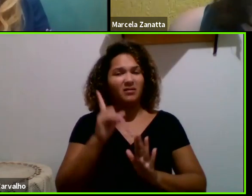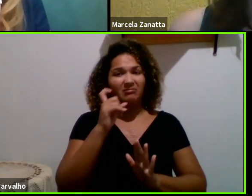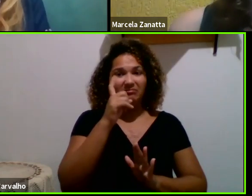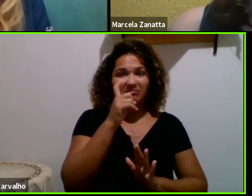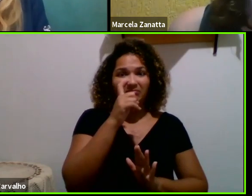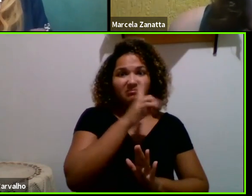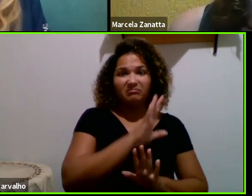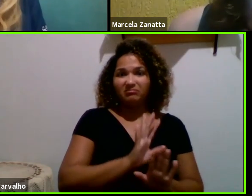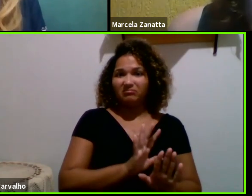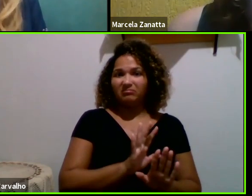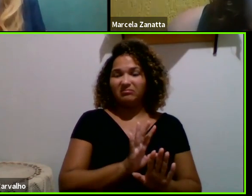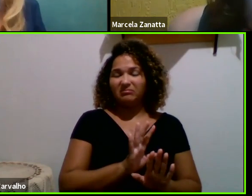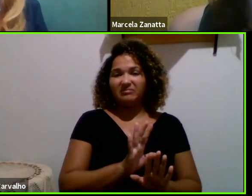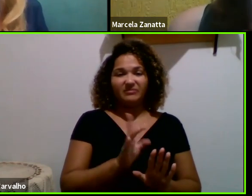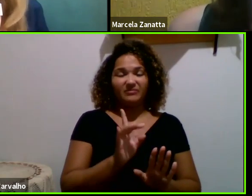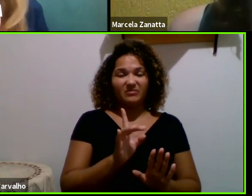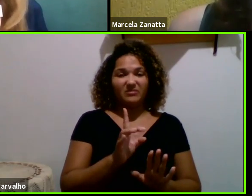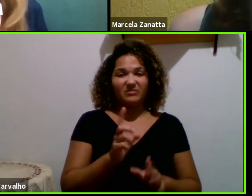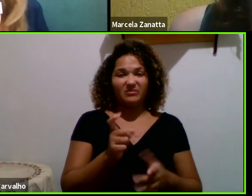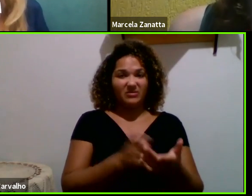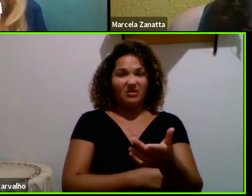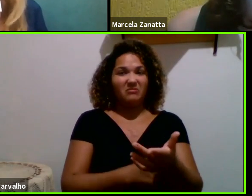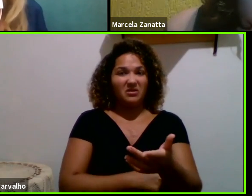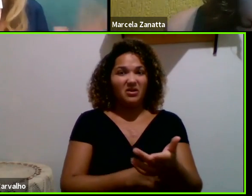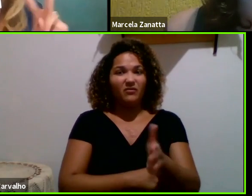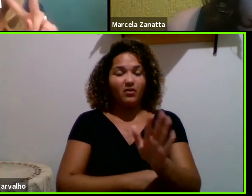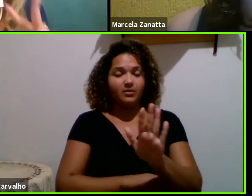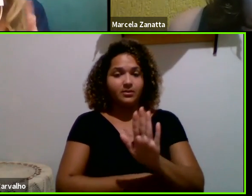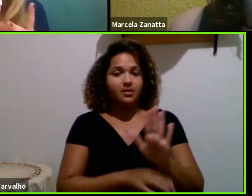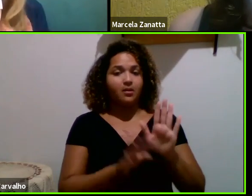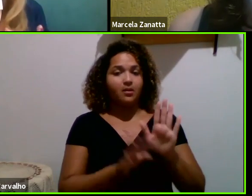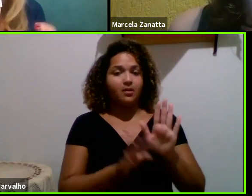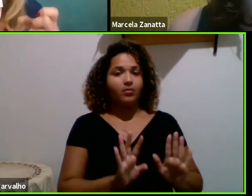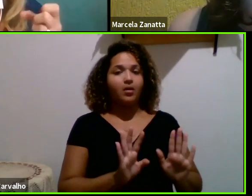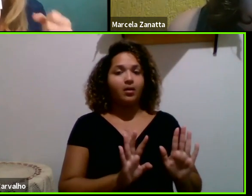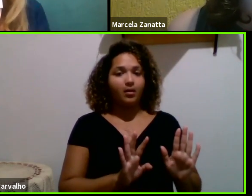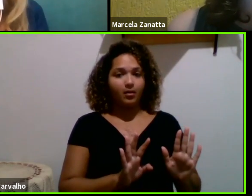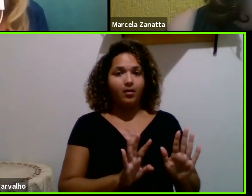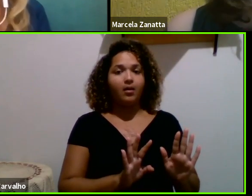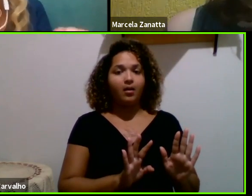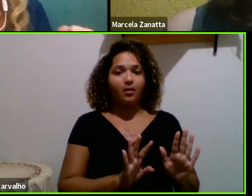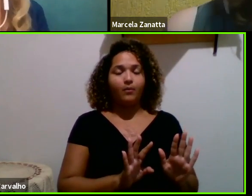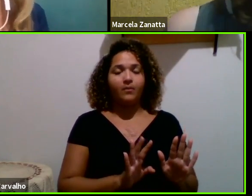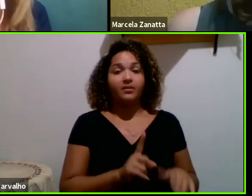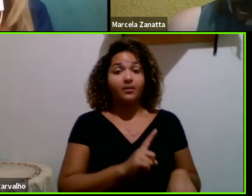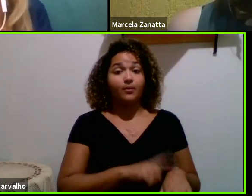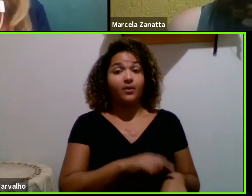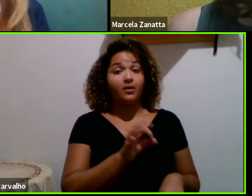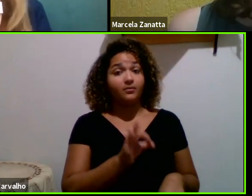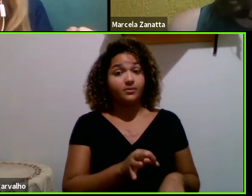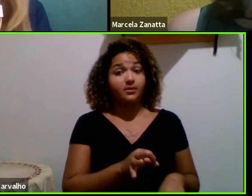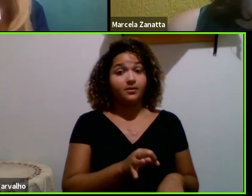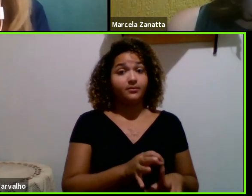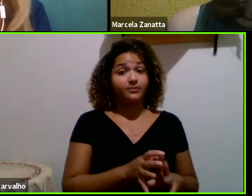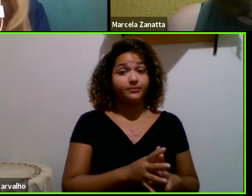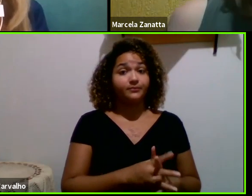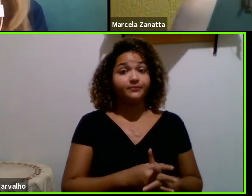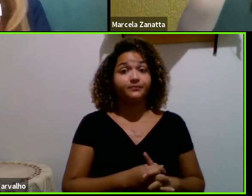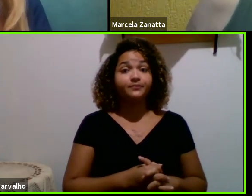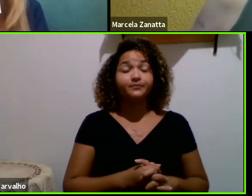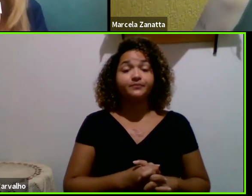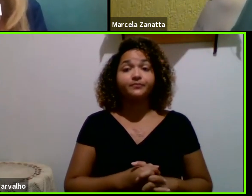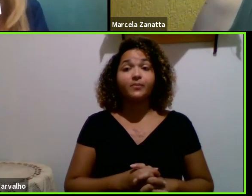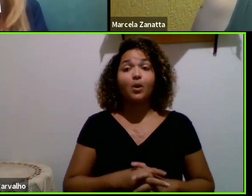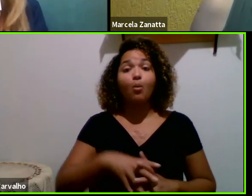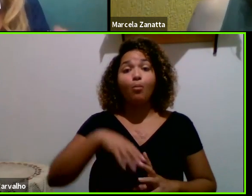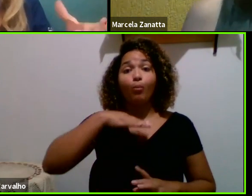usando muito cedo, ela não vai querer usar depois. Então, as duas técnicas mais utilizadas é essa do bumbum, que a gente chama de bombom, né? A